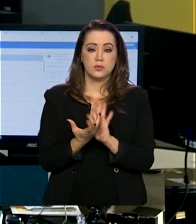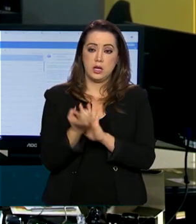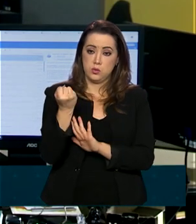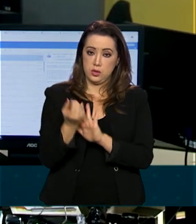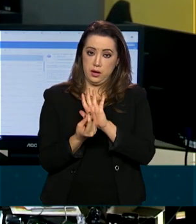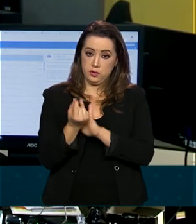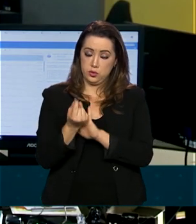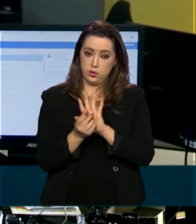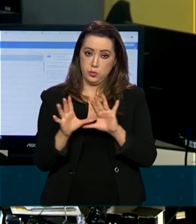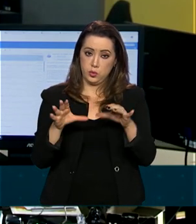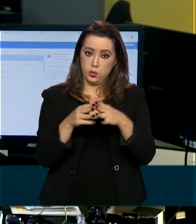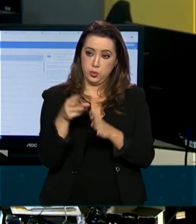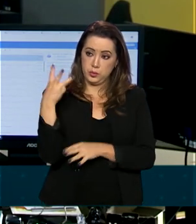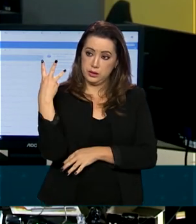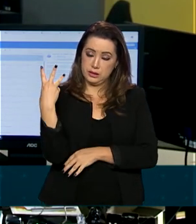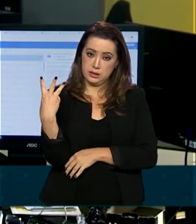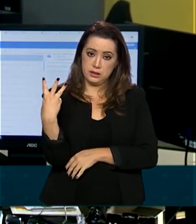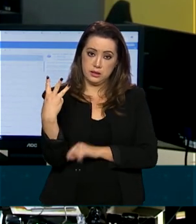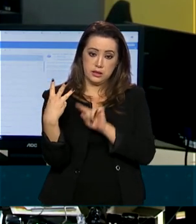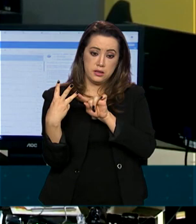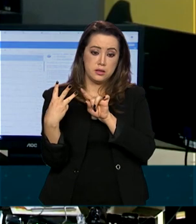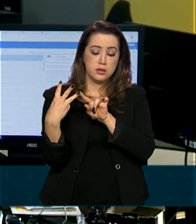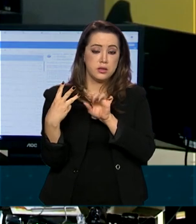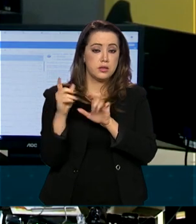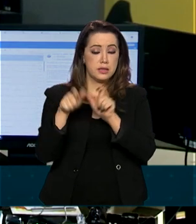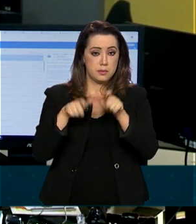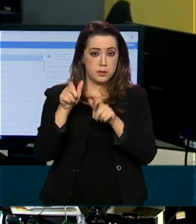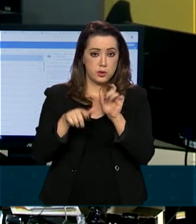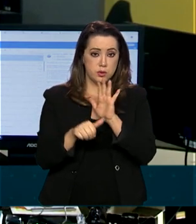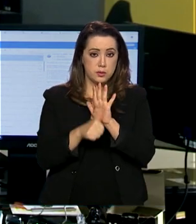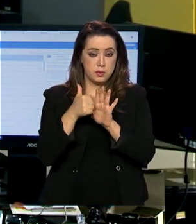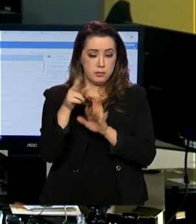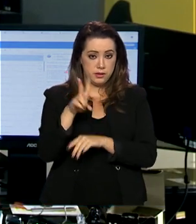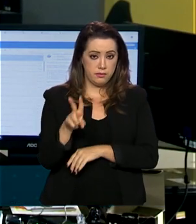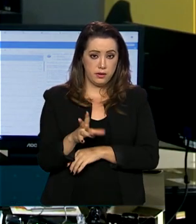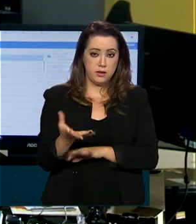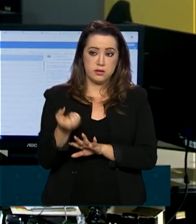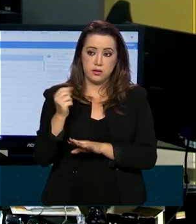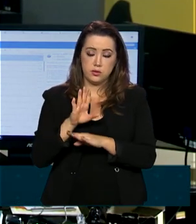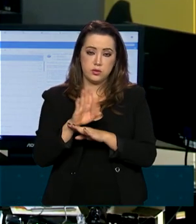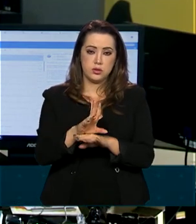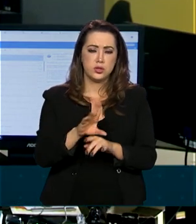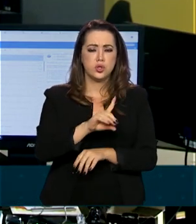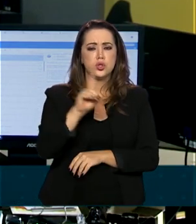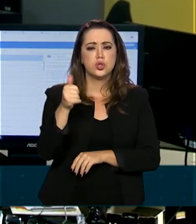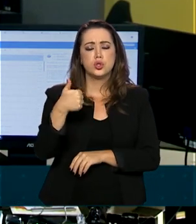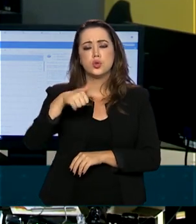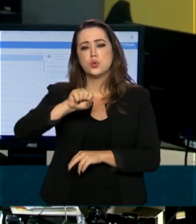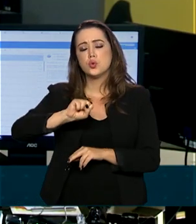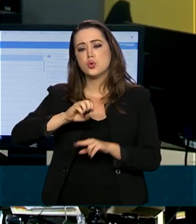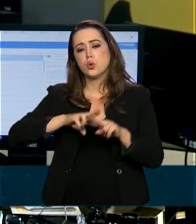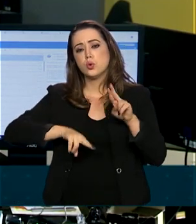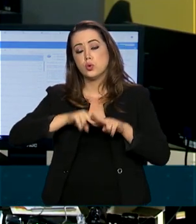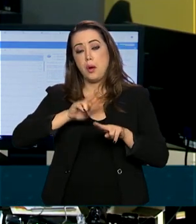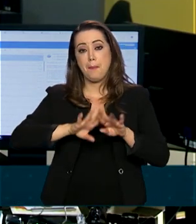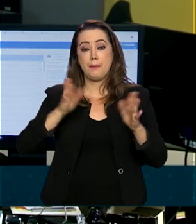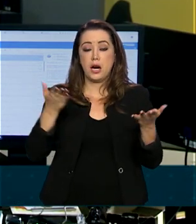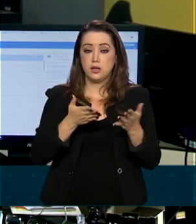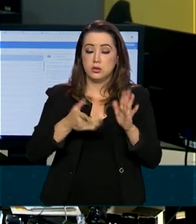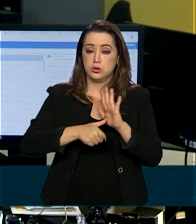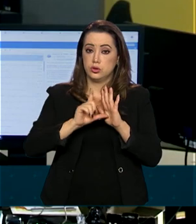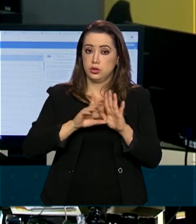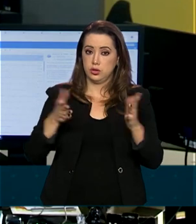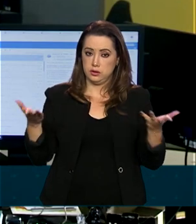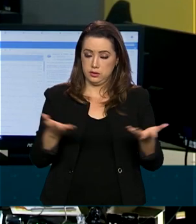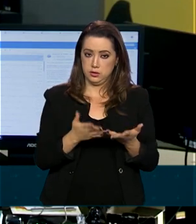para quem pertence ao lote 3 dos beneficiários do auxílio emergencial seria no dia 18 de junho, mas foi antecipada para